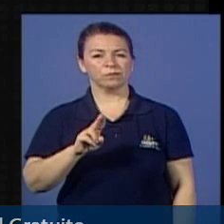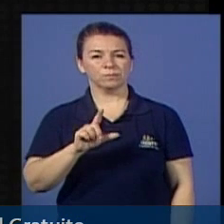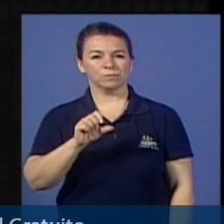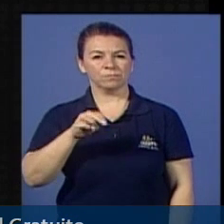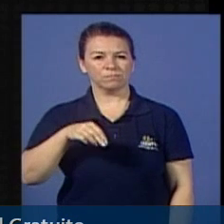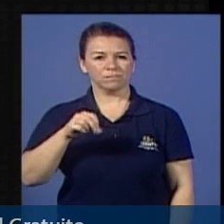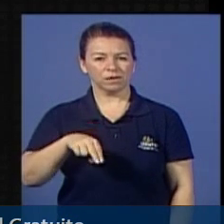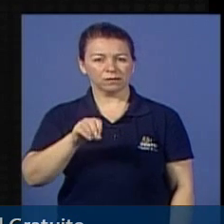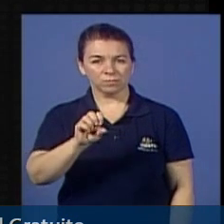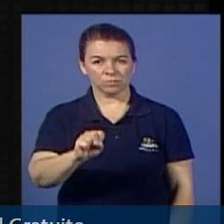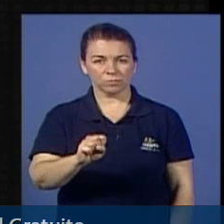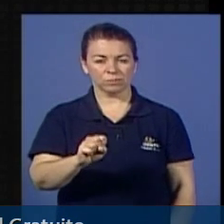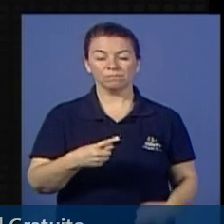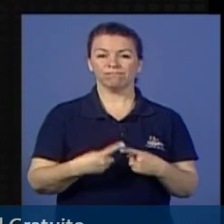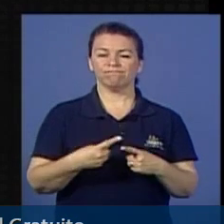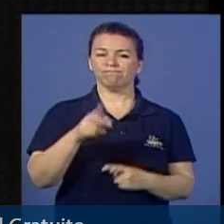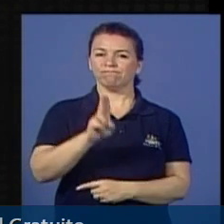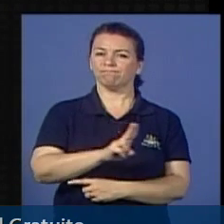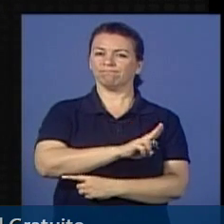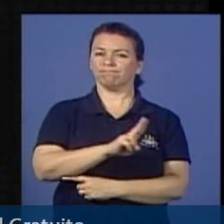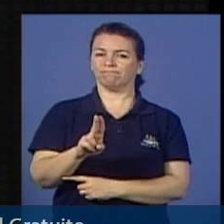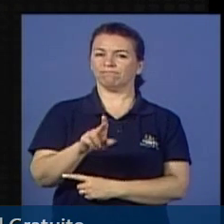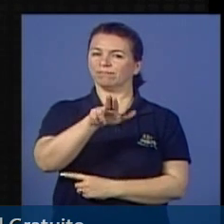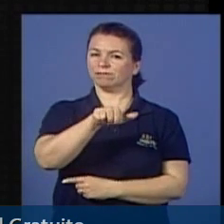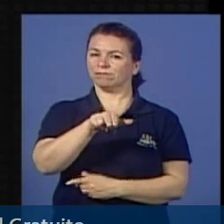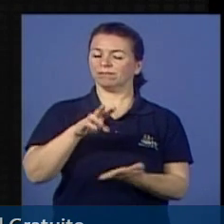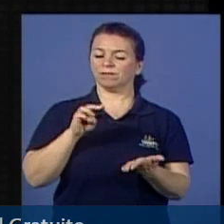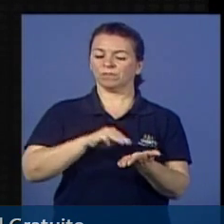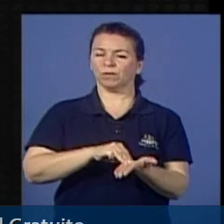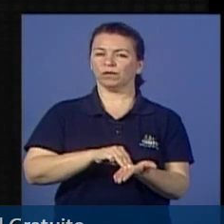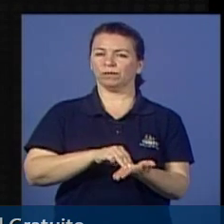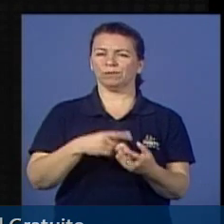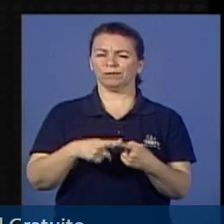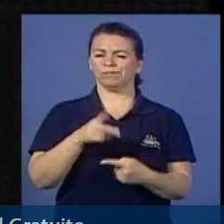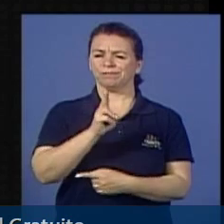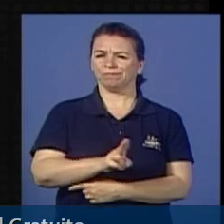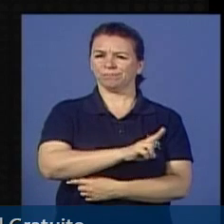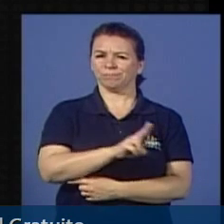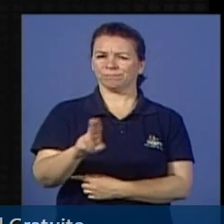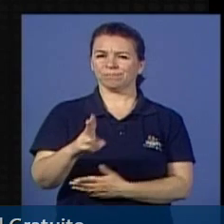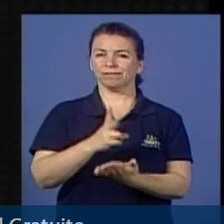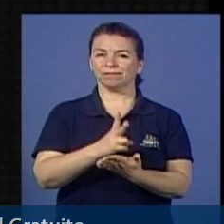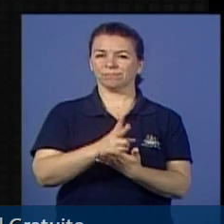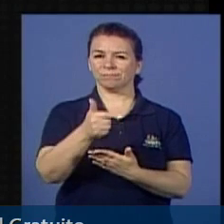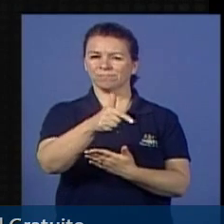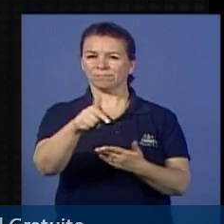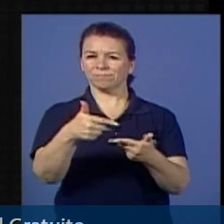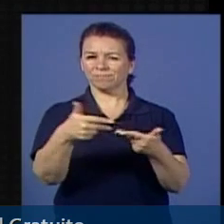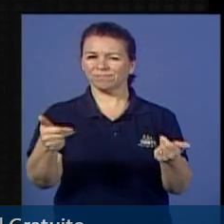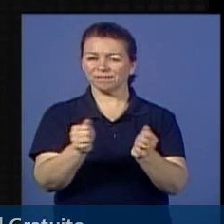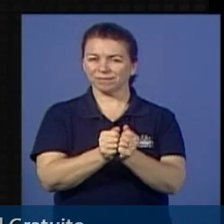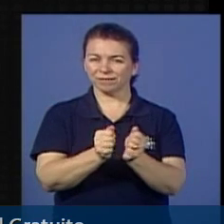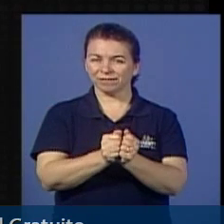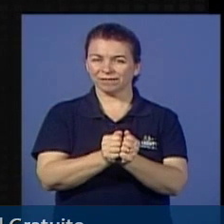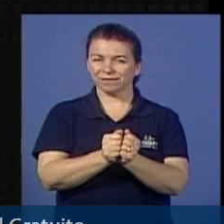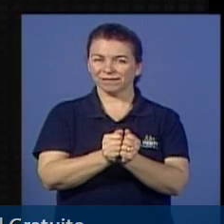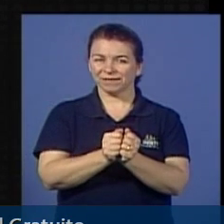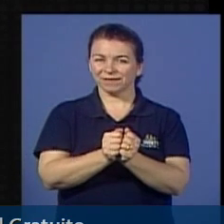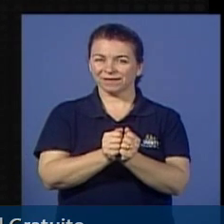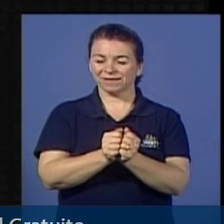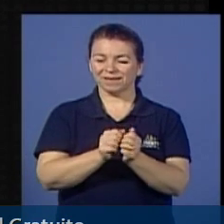com papas nunca é apenas um motivo, né? Com papas sempre tem alguma outra coisa. Posso bugar o chato?